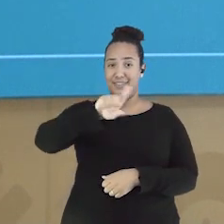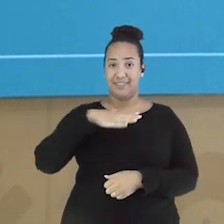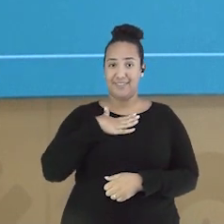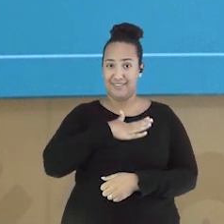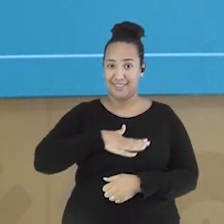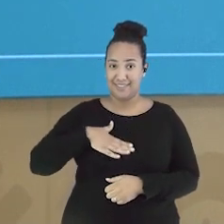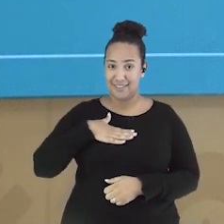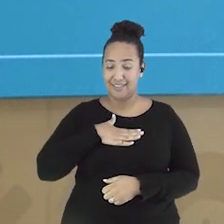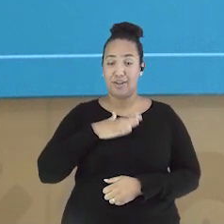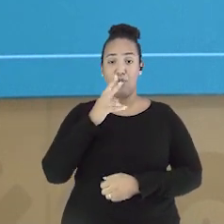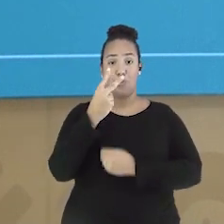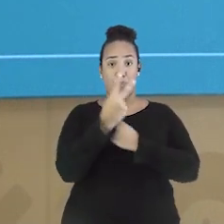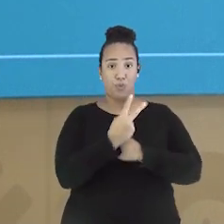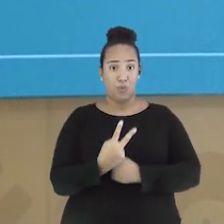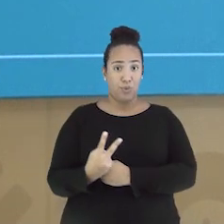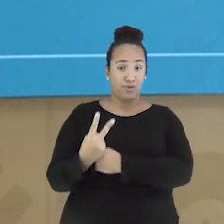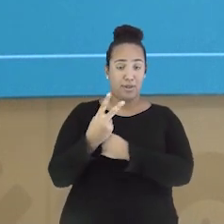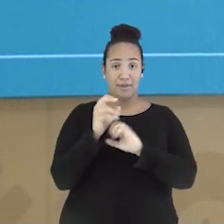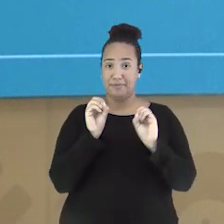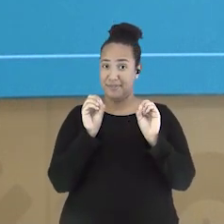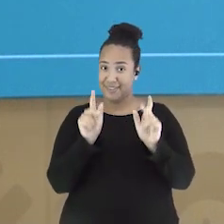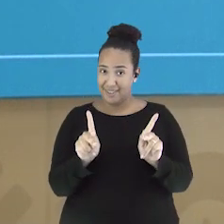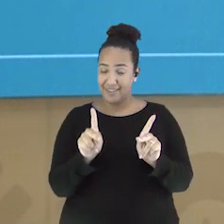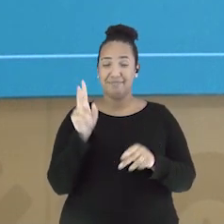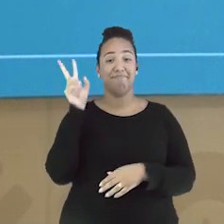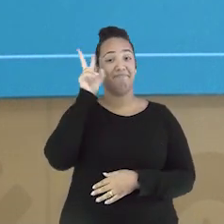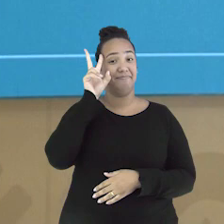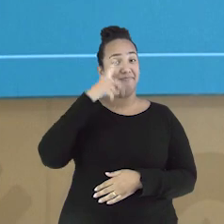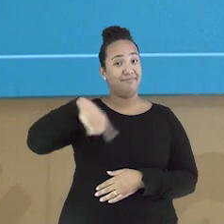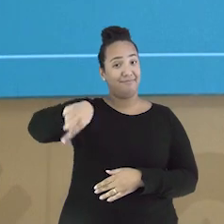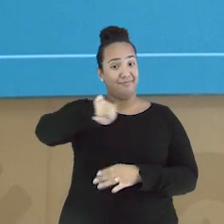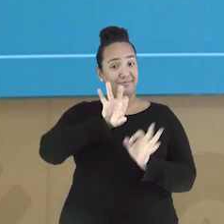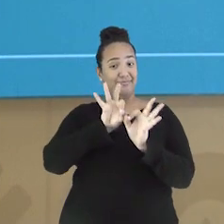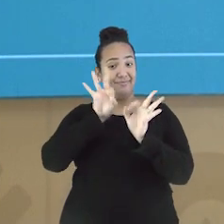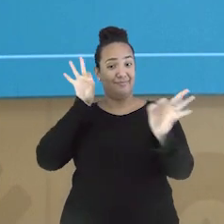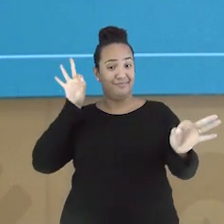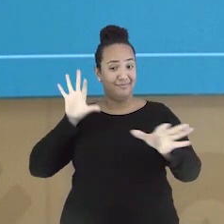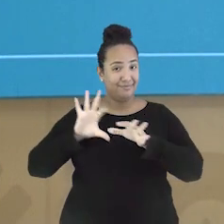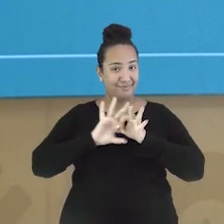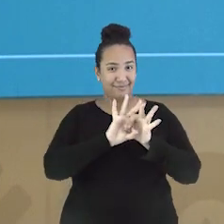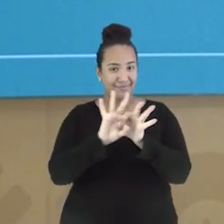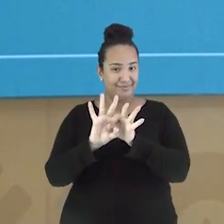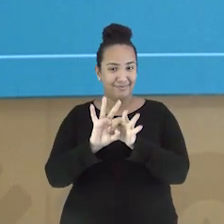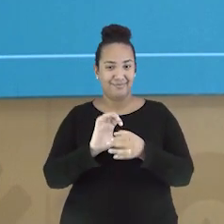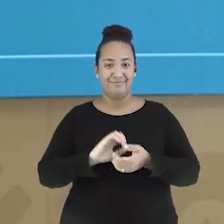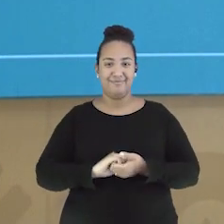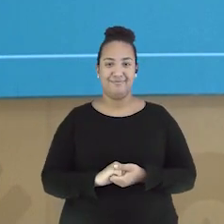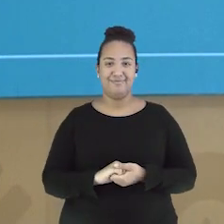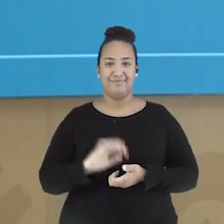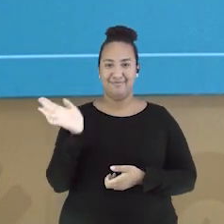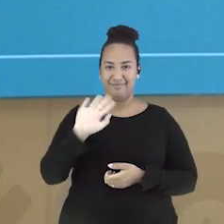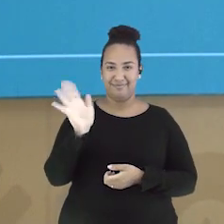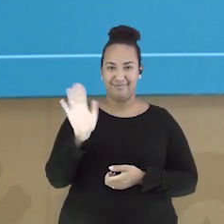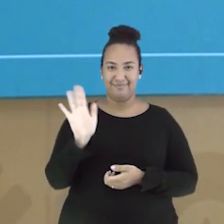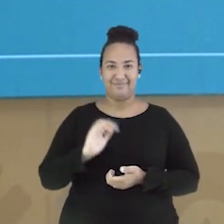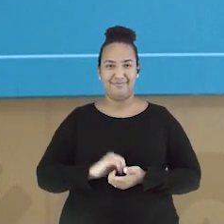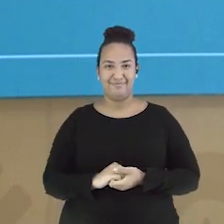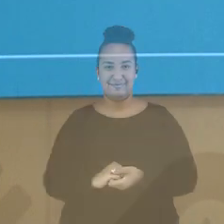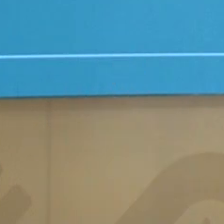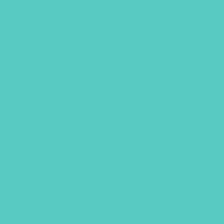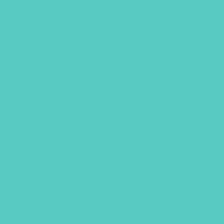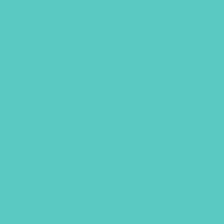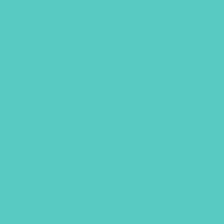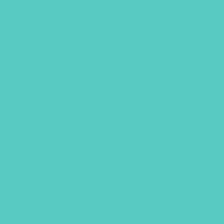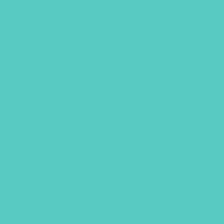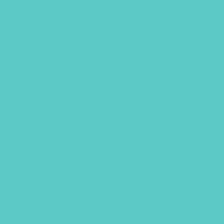tenham gostado. Se cuidem e fiquem bem, ok? E não se esqueçam, mesmo distantes, estamos juntos. Tchau, tchau!